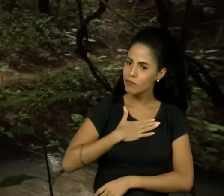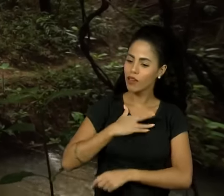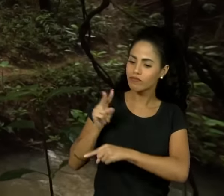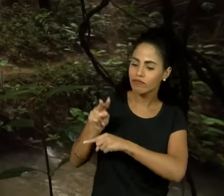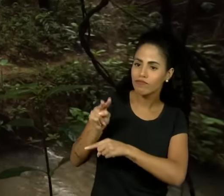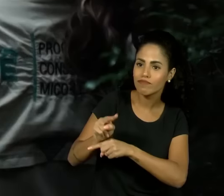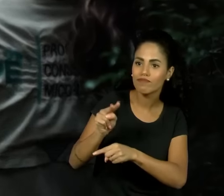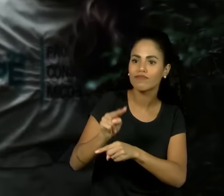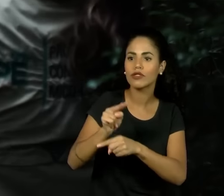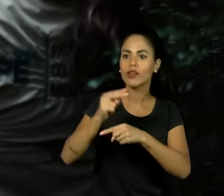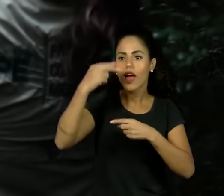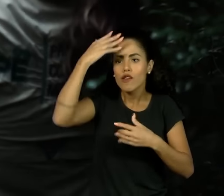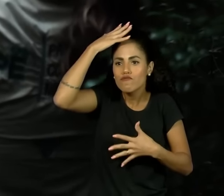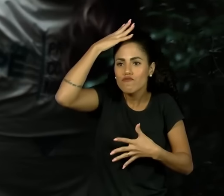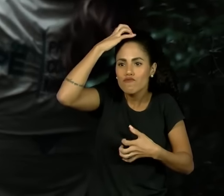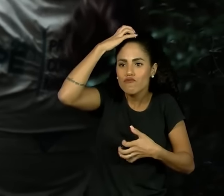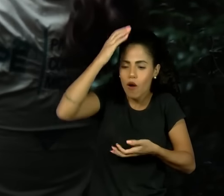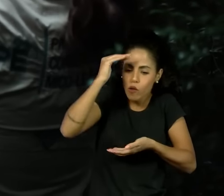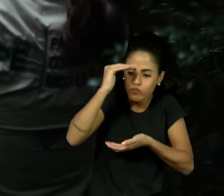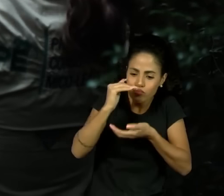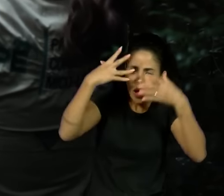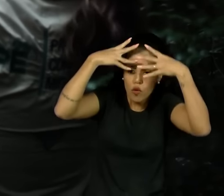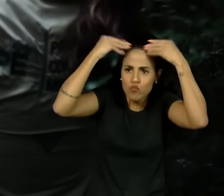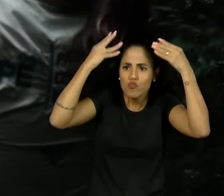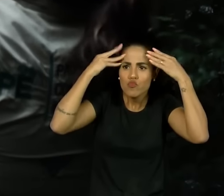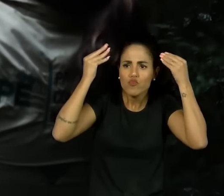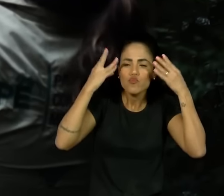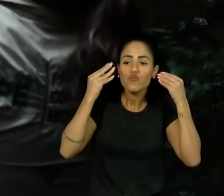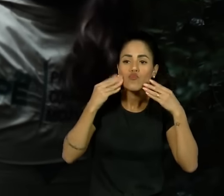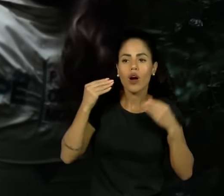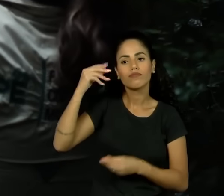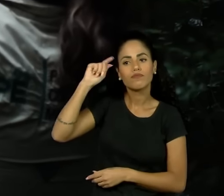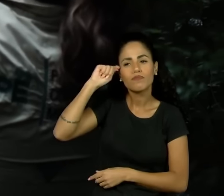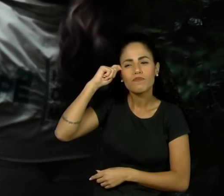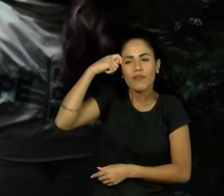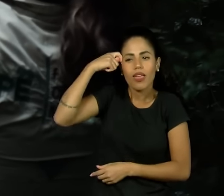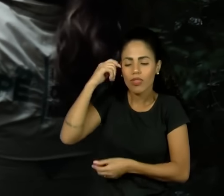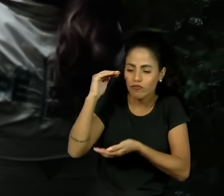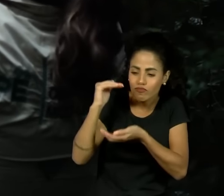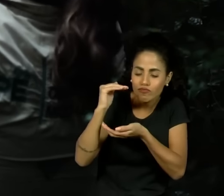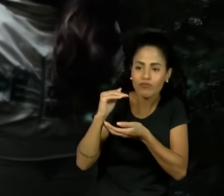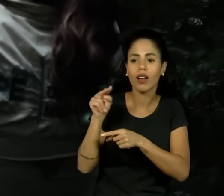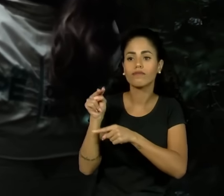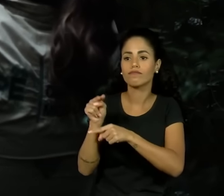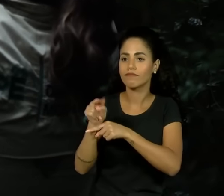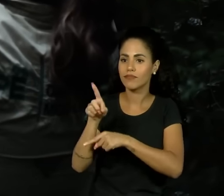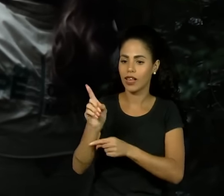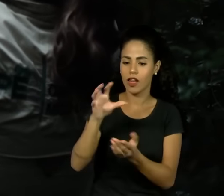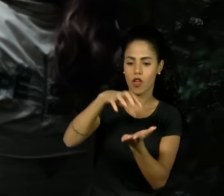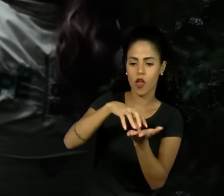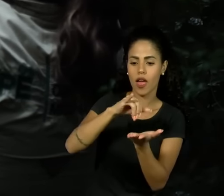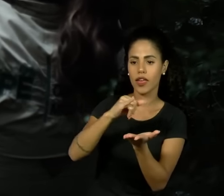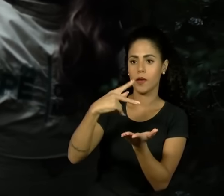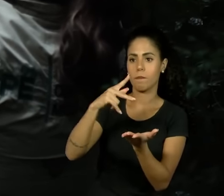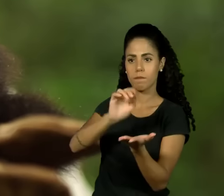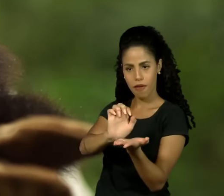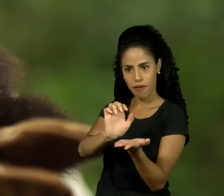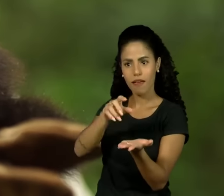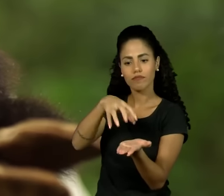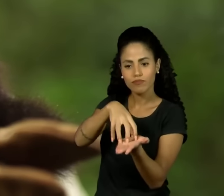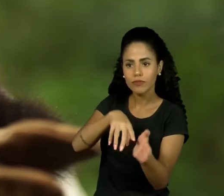do Mico-Leão Preto ele é o projeto do IP que originou o IP, o Instituto de Pesquisas